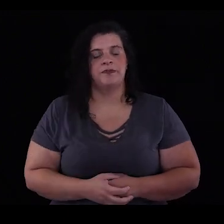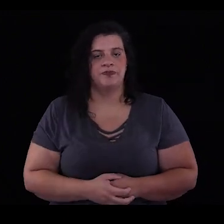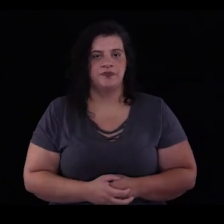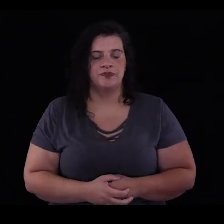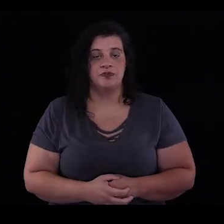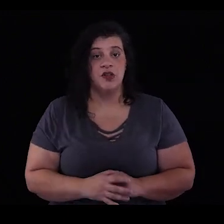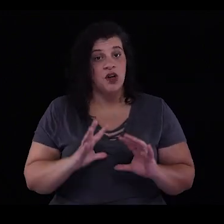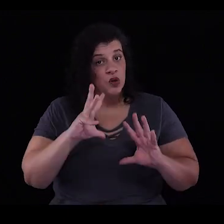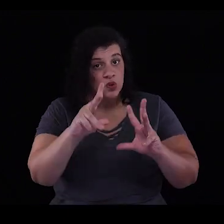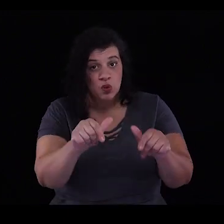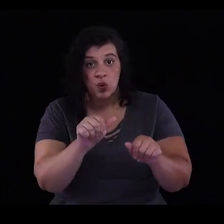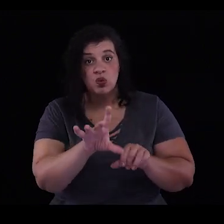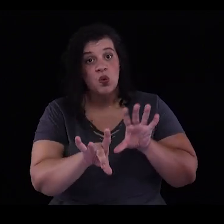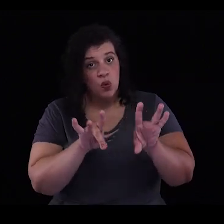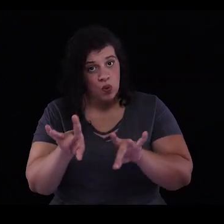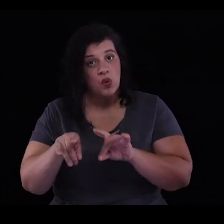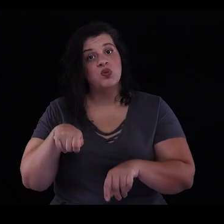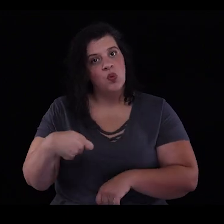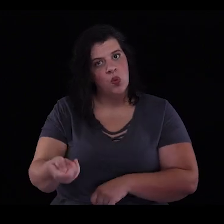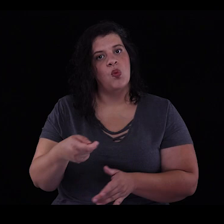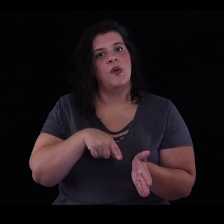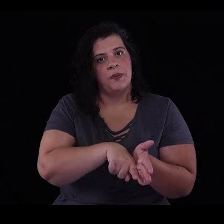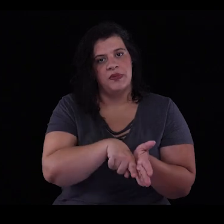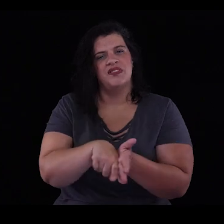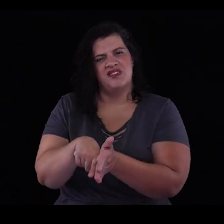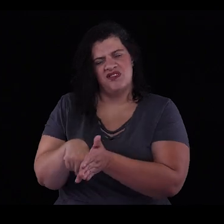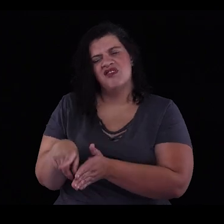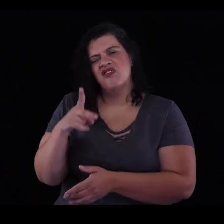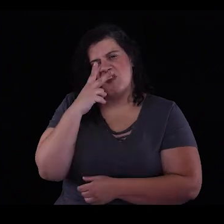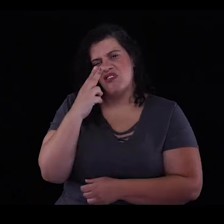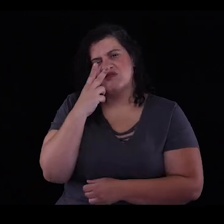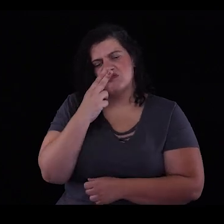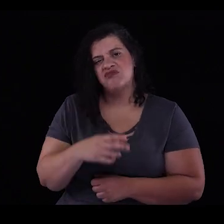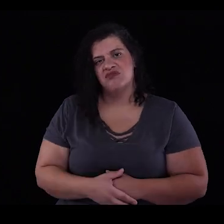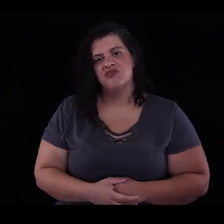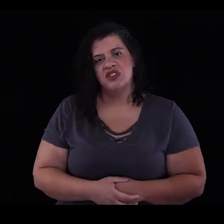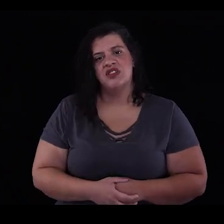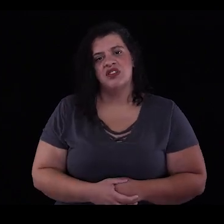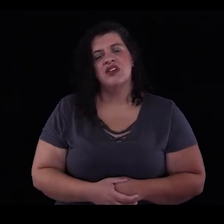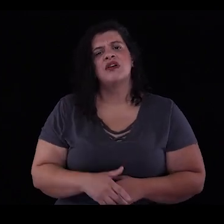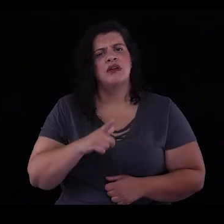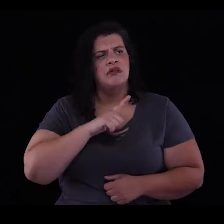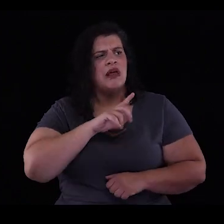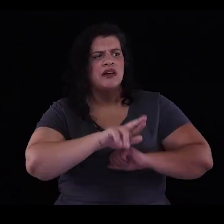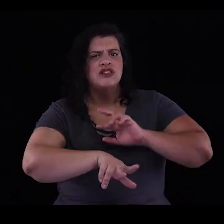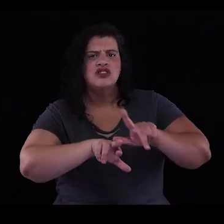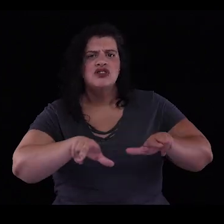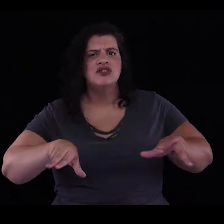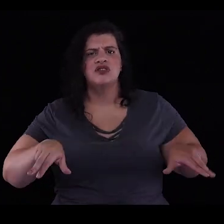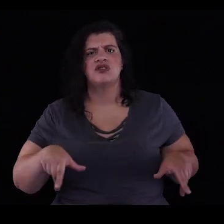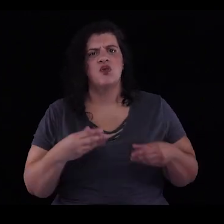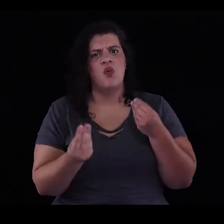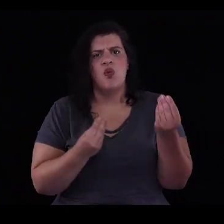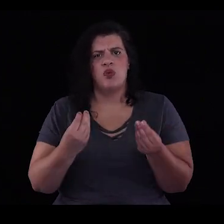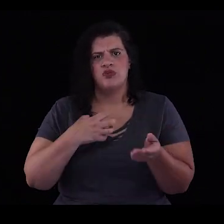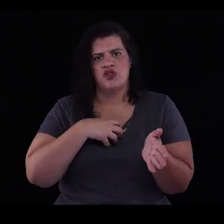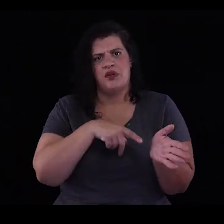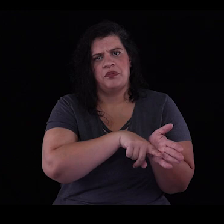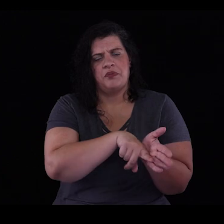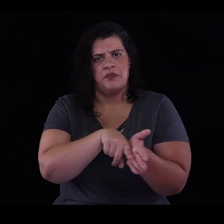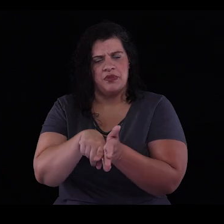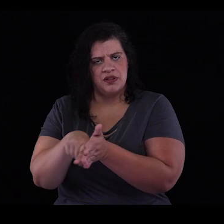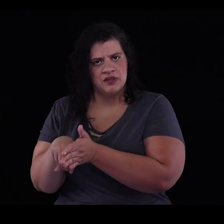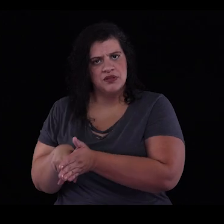Todo curador é pesquisador, me parece, com essência. Existem diferentes maneiras de fazer